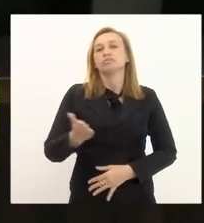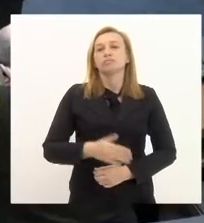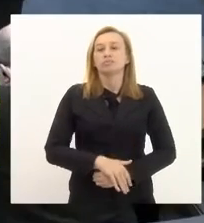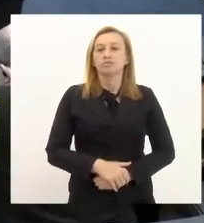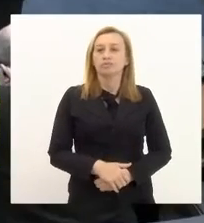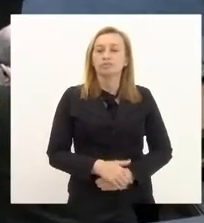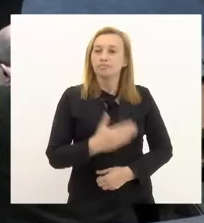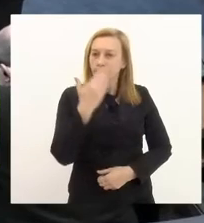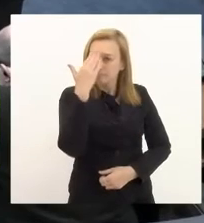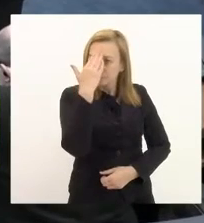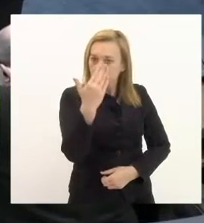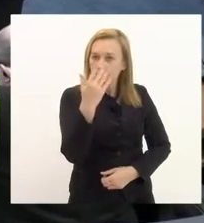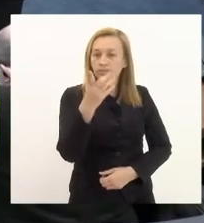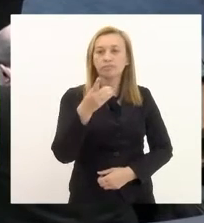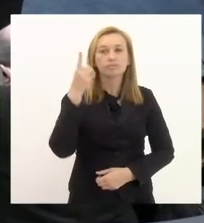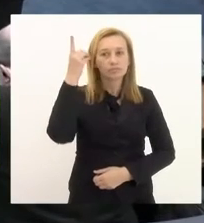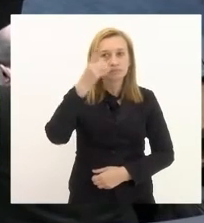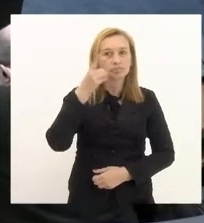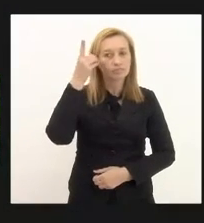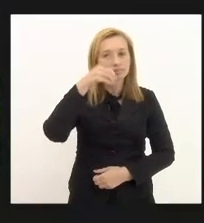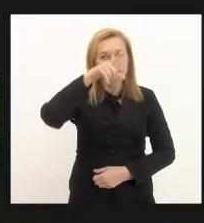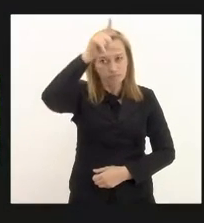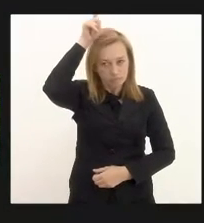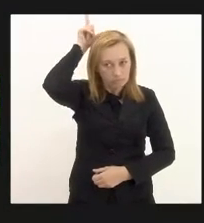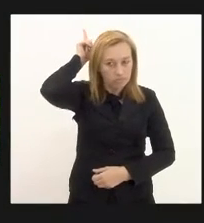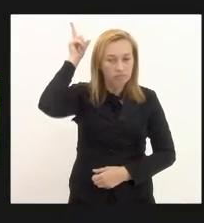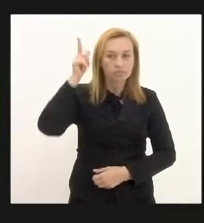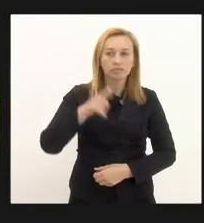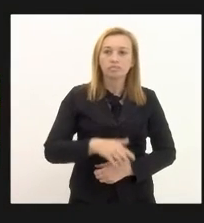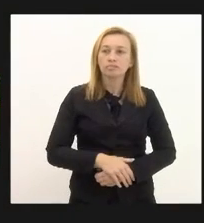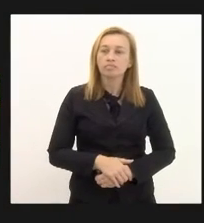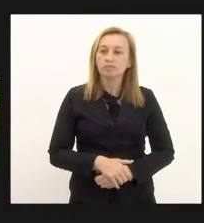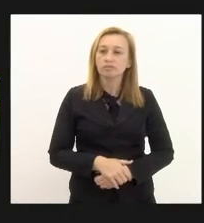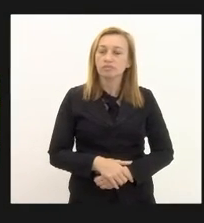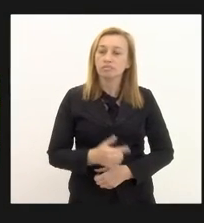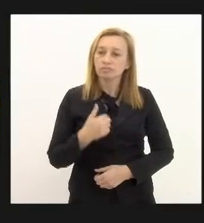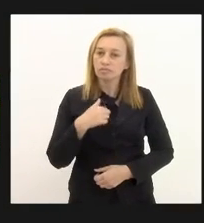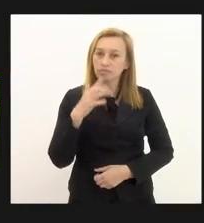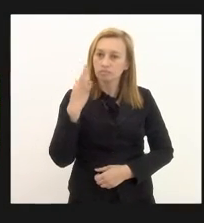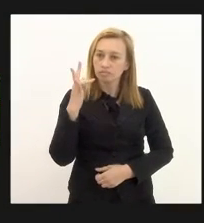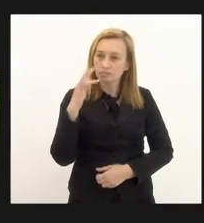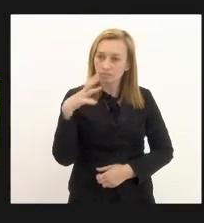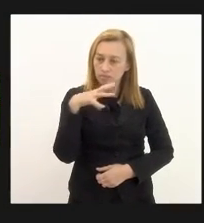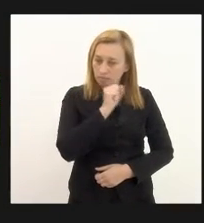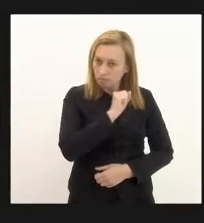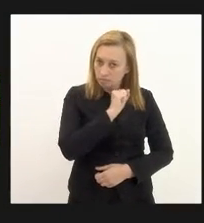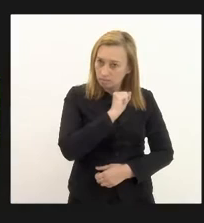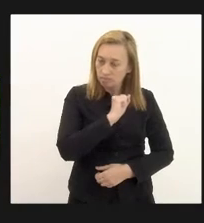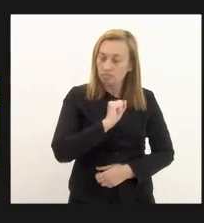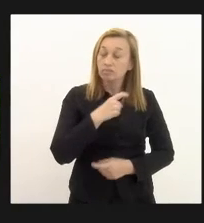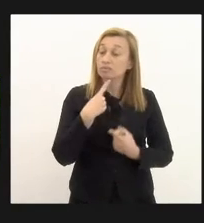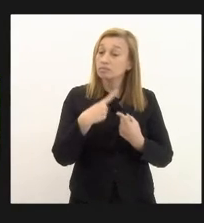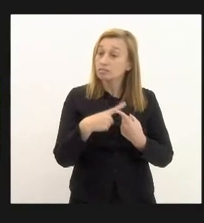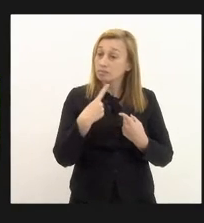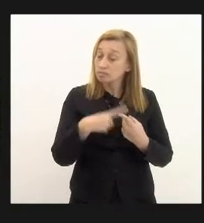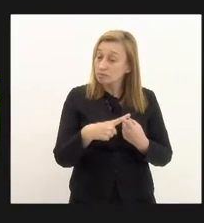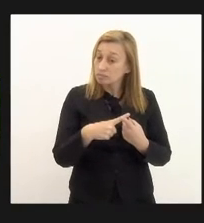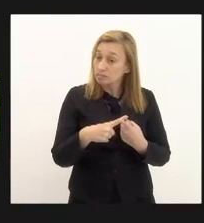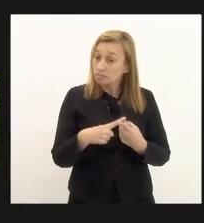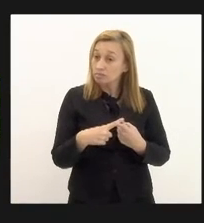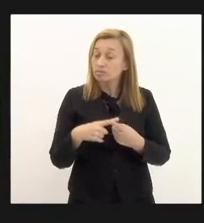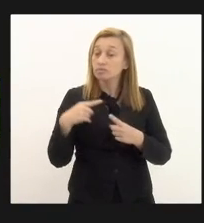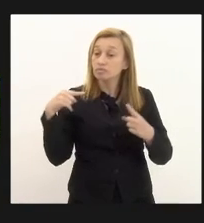favor obrigado Deputado Paulo Eu gostei muito rápida porque em muito